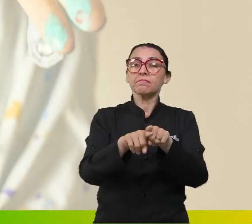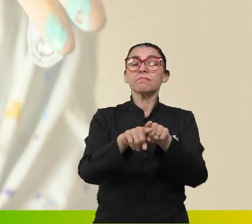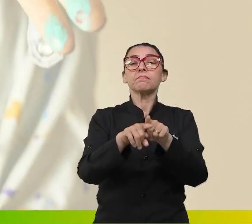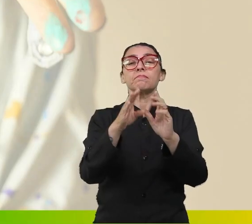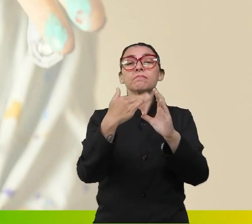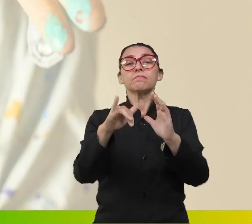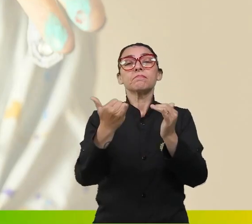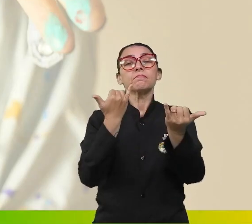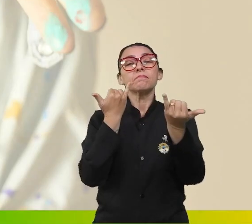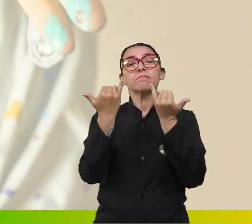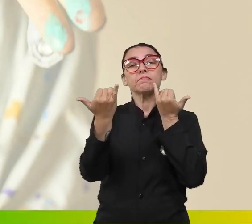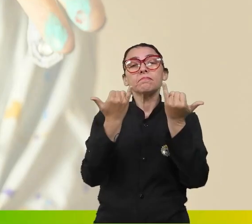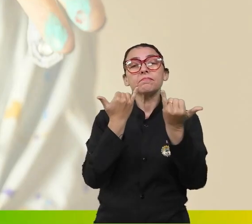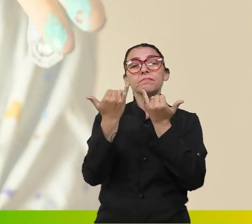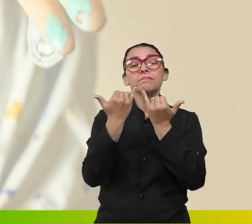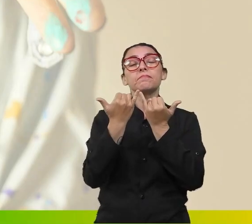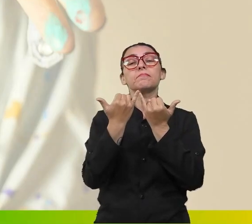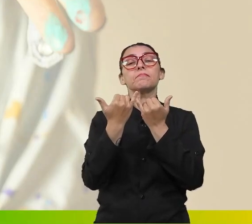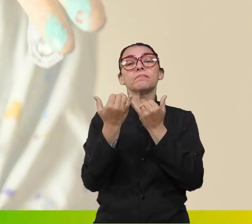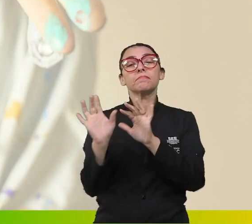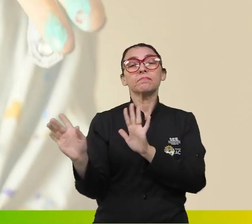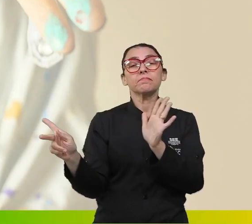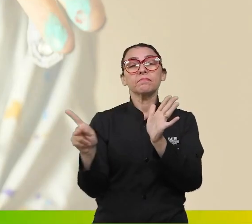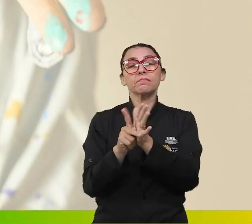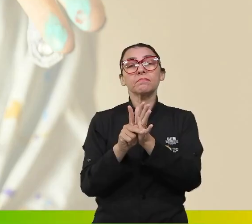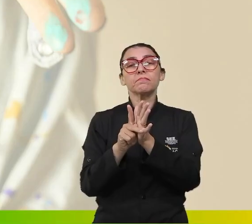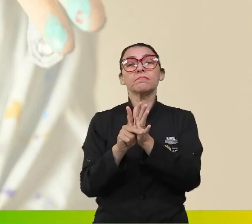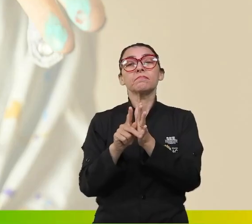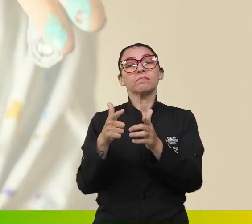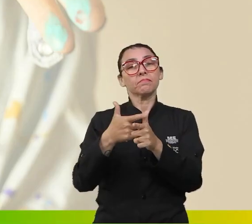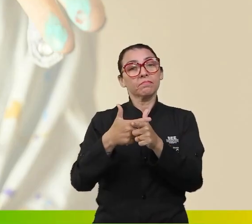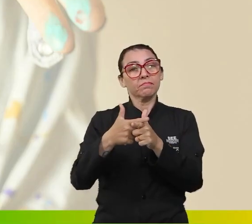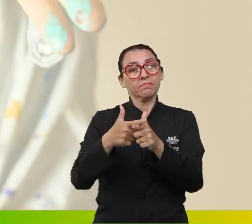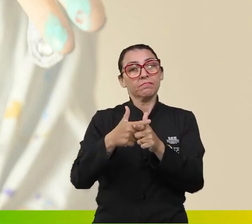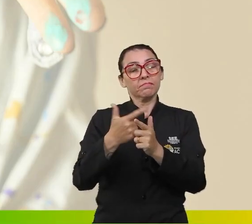mensagem crítica, especialmente sobre questões